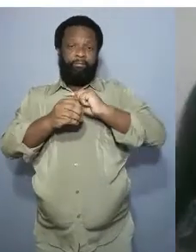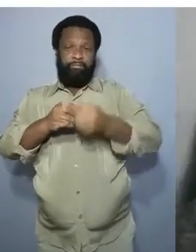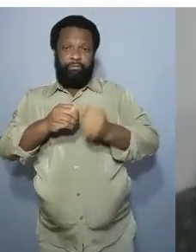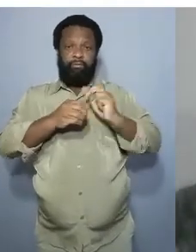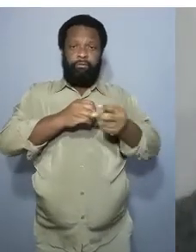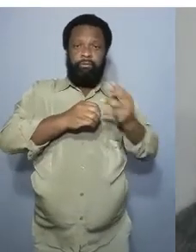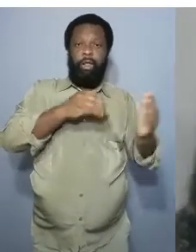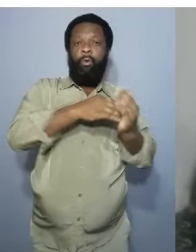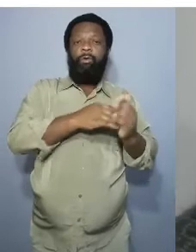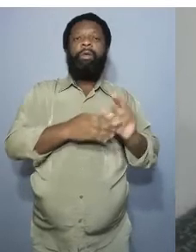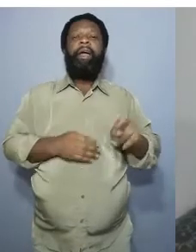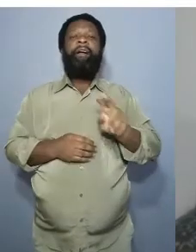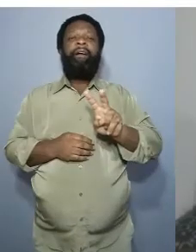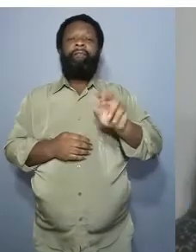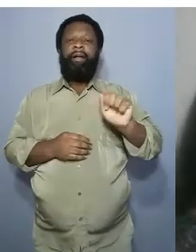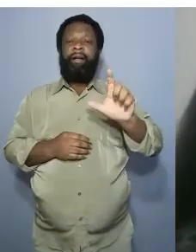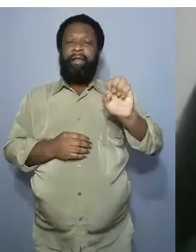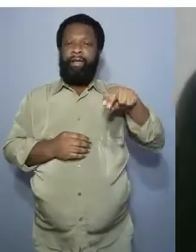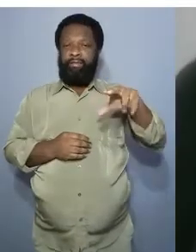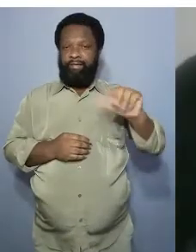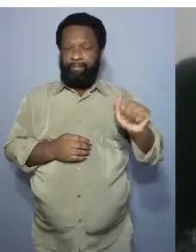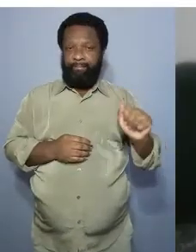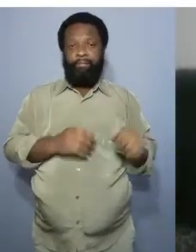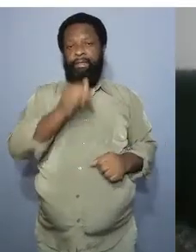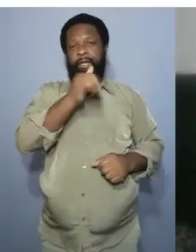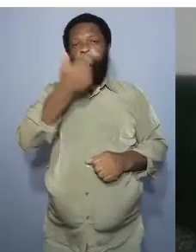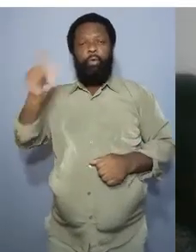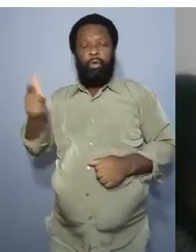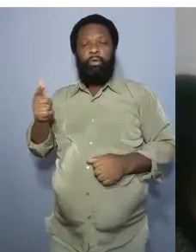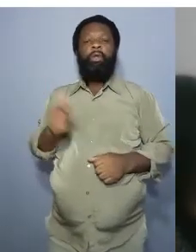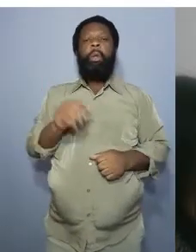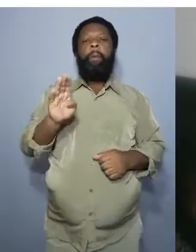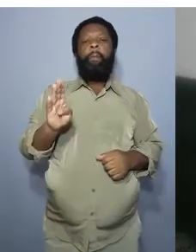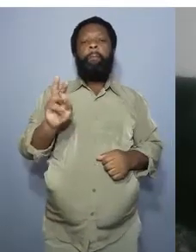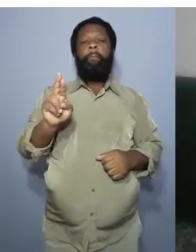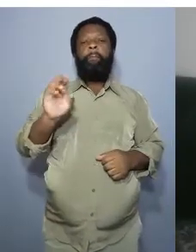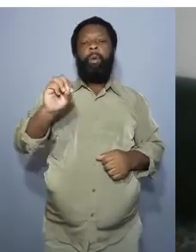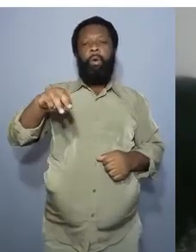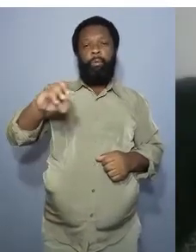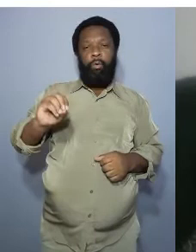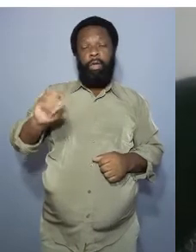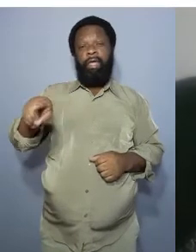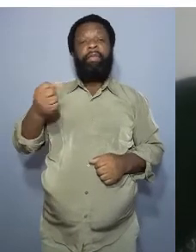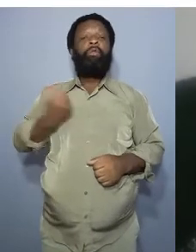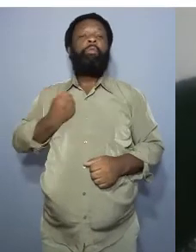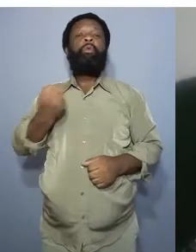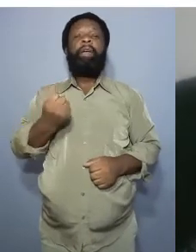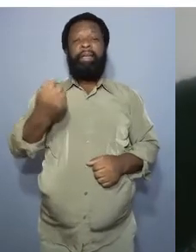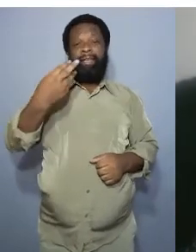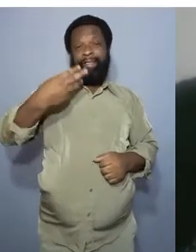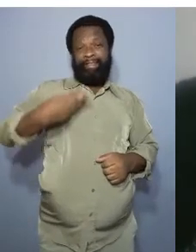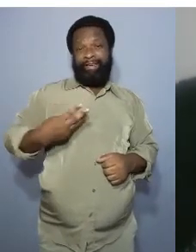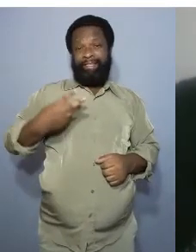últimos elétrons presentes na última camada. Tudo bem? Pessoal, o bromo, bom, o número atômico dele é 35. Então,